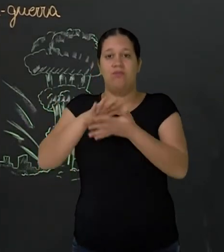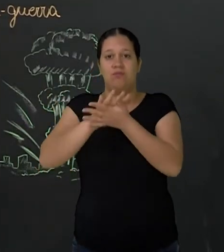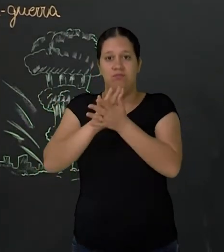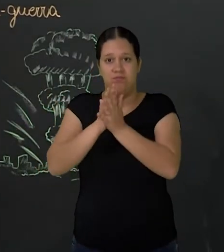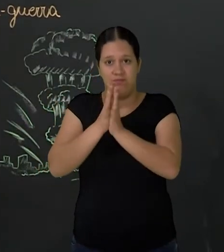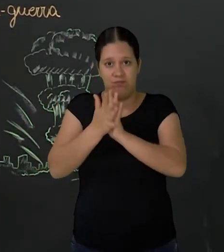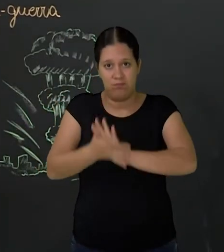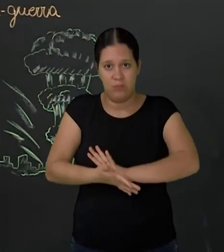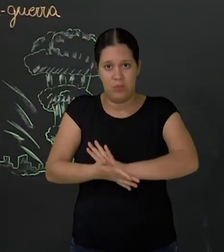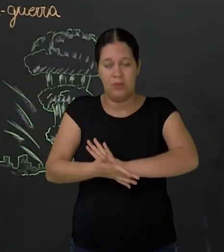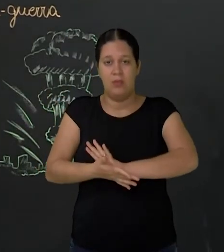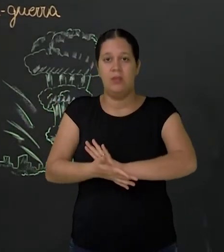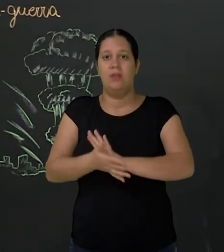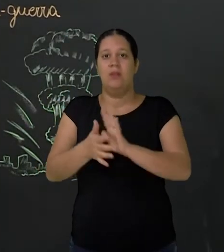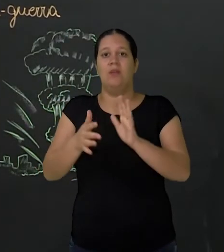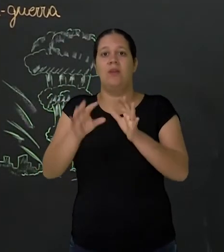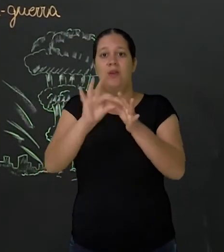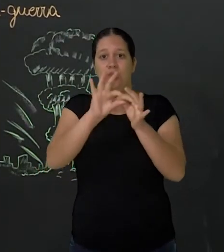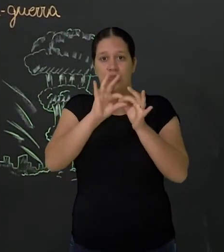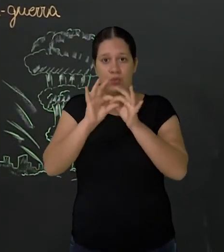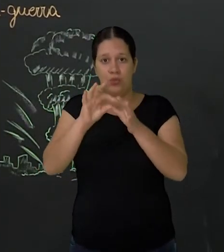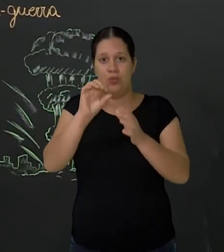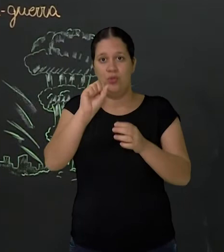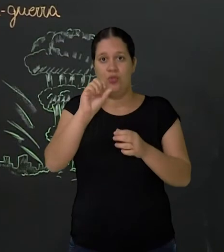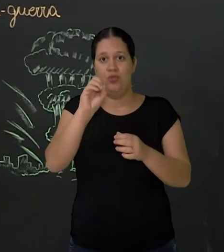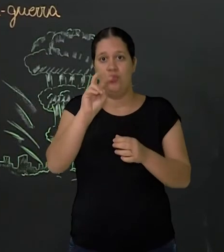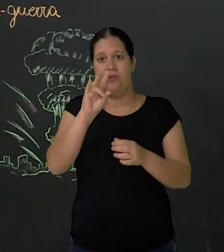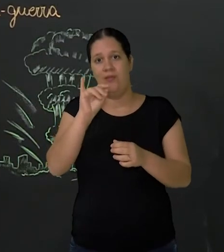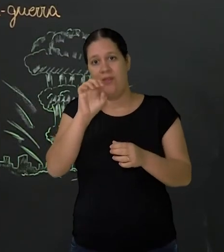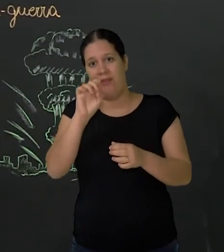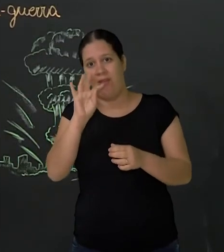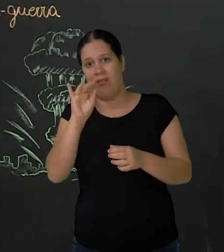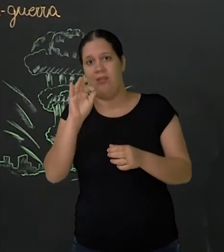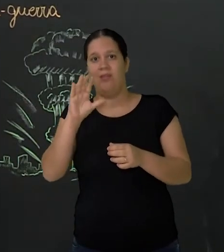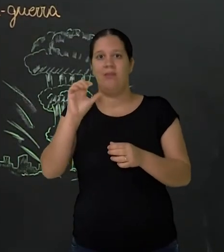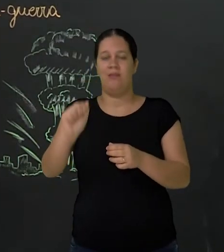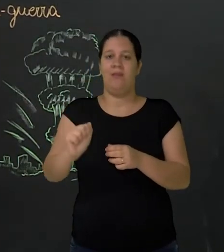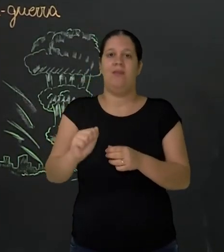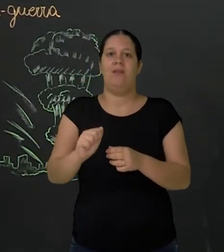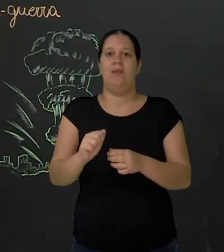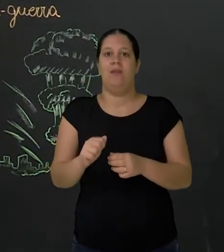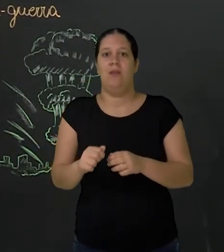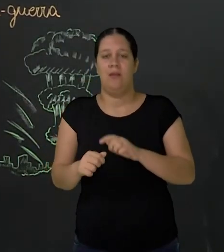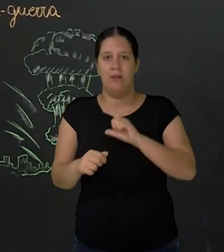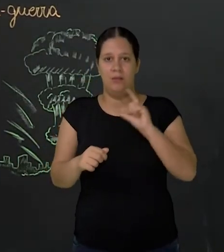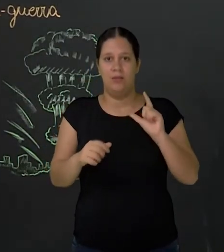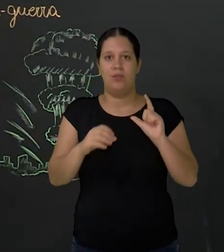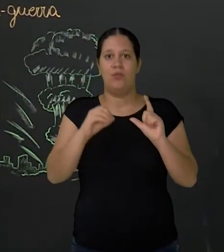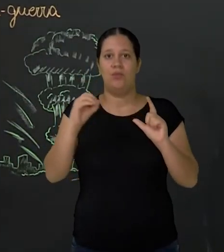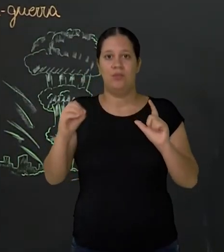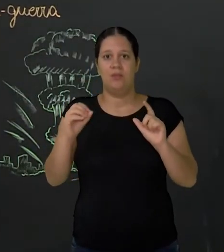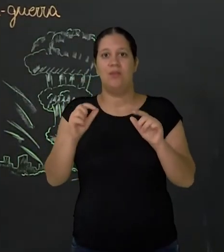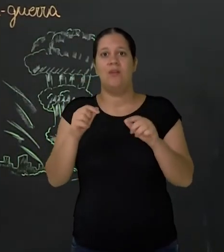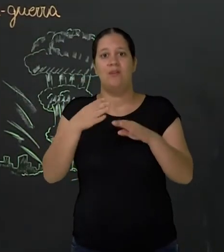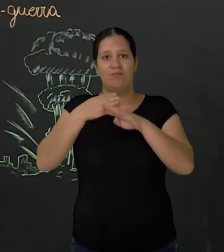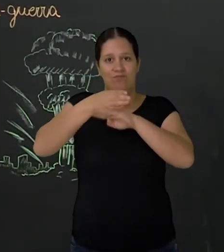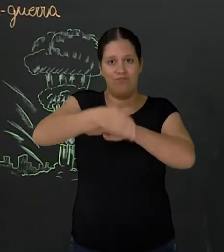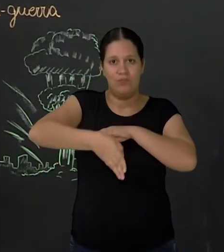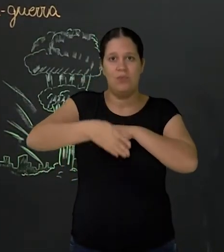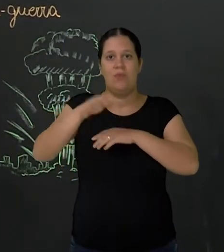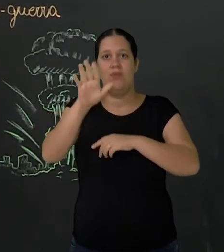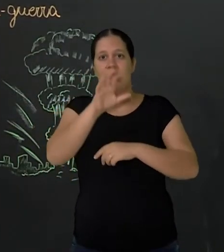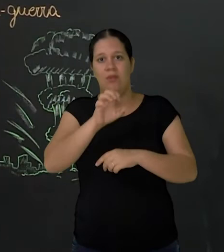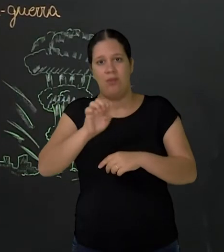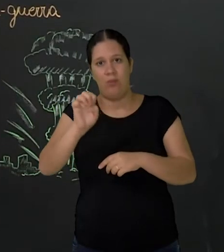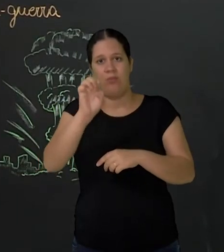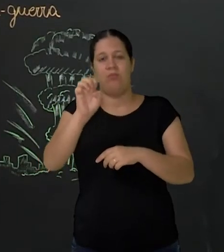com derrotas proporcionadas pela União Soviética a leste e depois dos Estados Unidos, que conseguem invadir